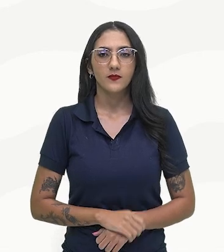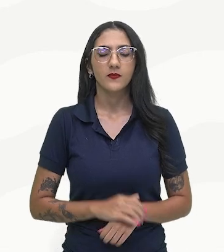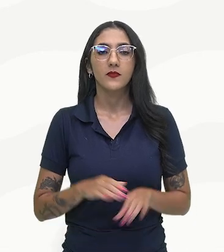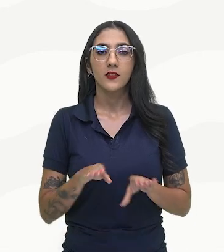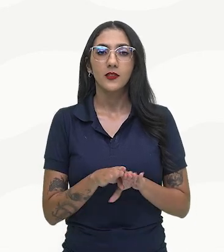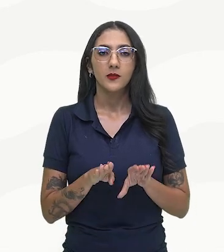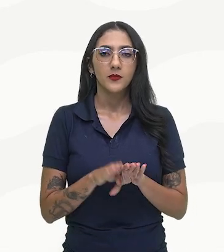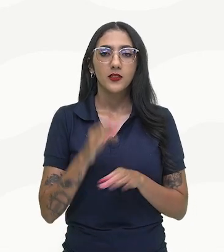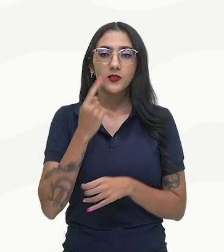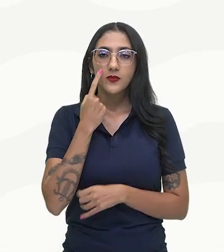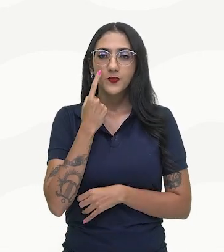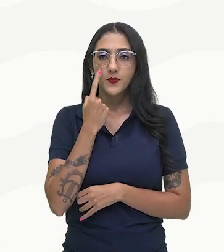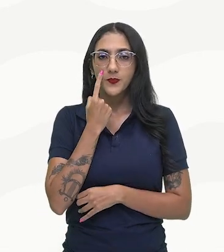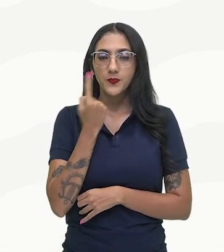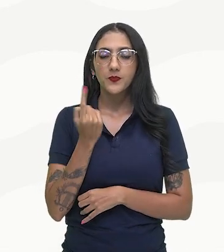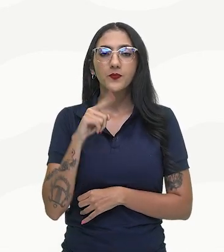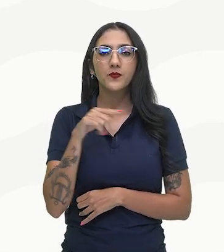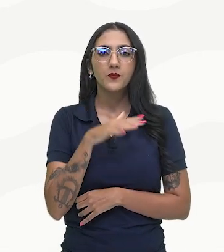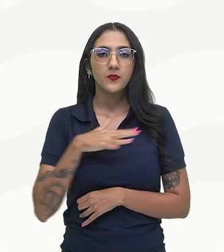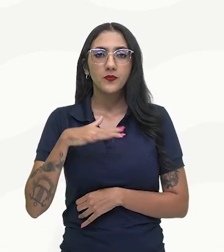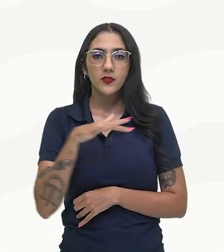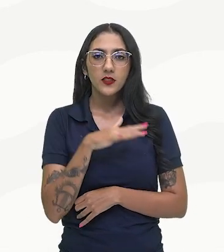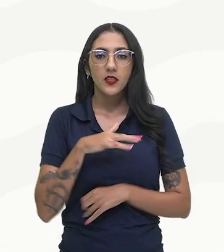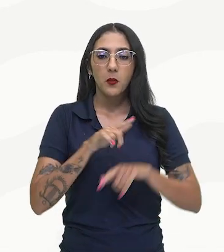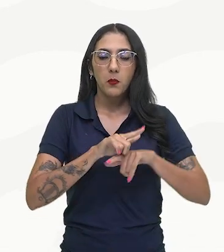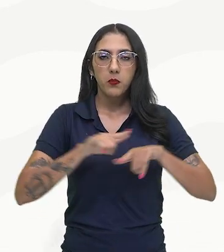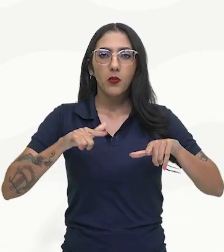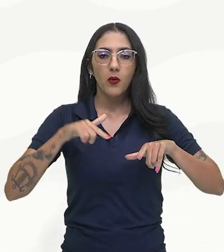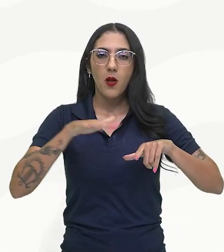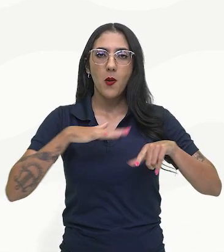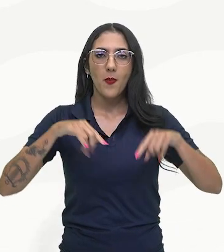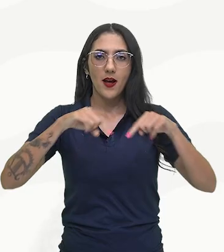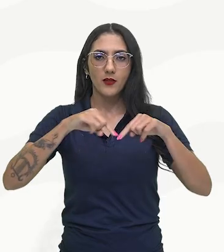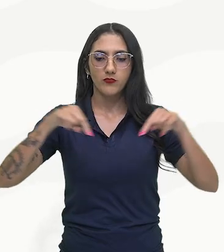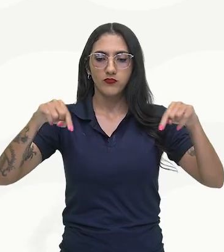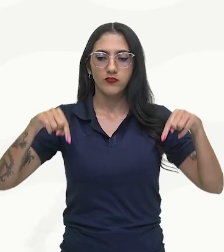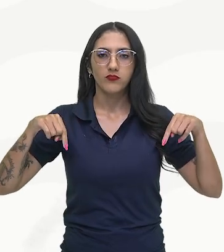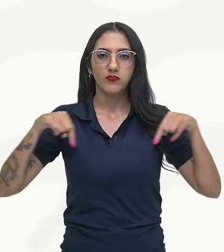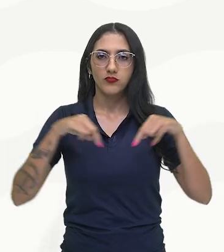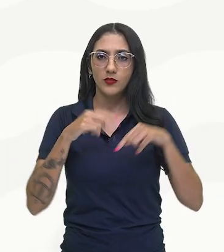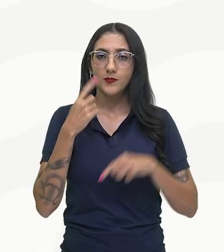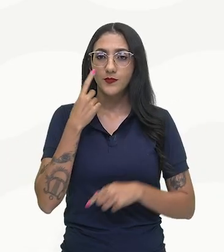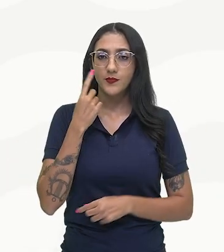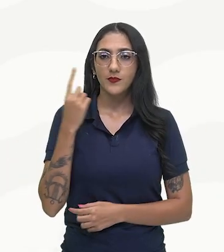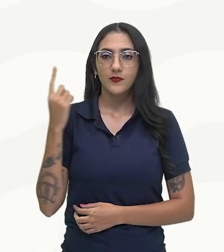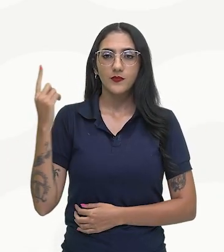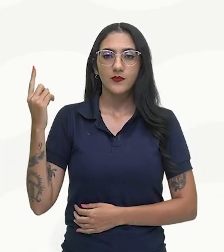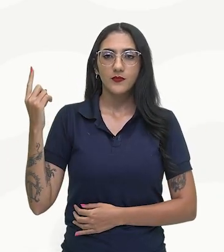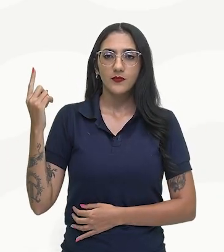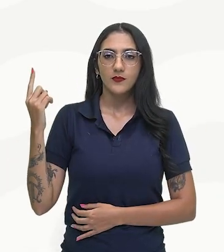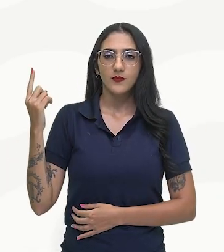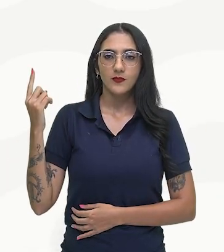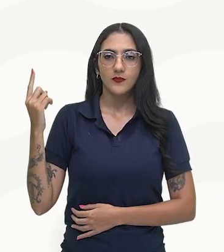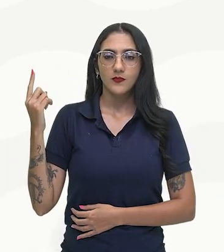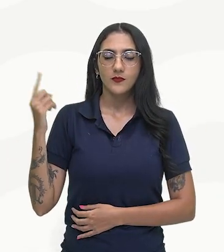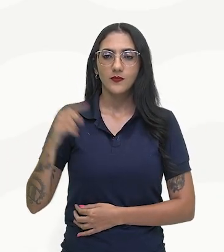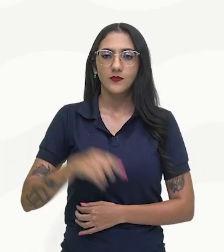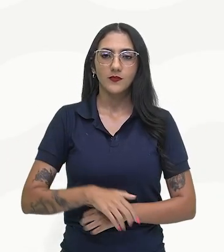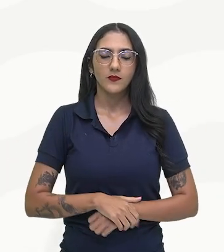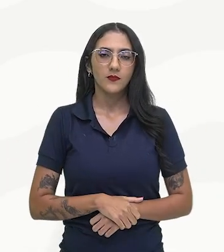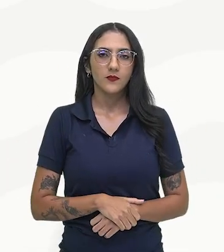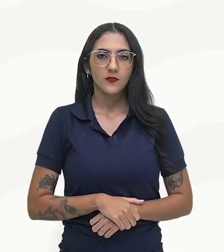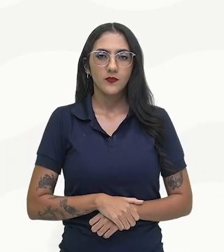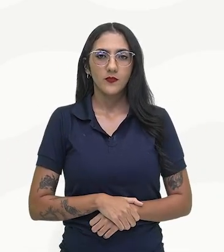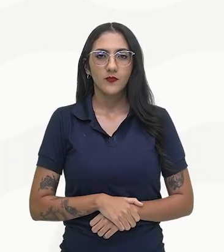essa área desmatada é uma área retangular. Por exemplo, essa área que está aqui nessa figura. Se